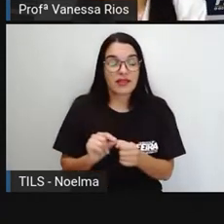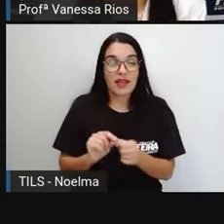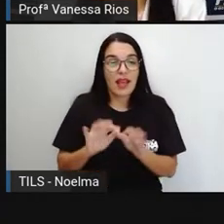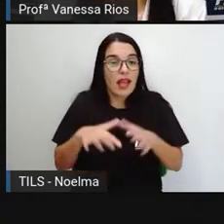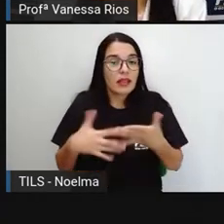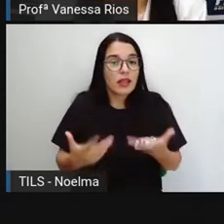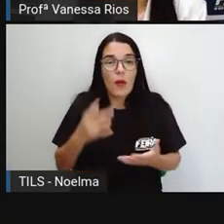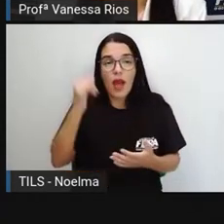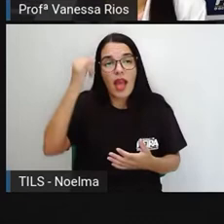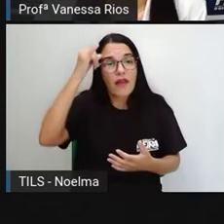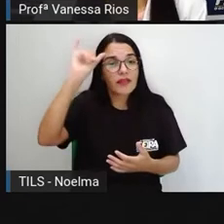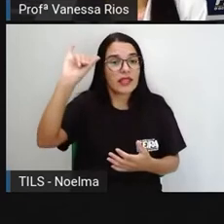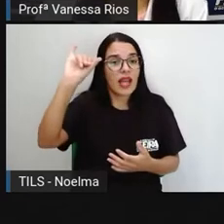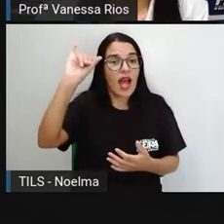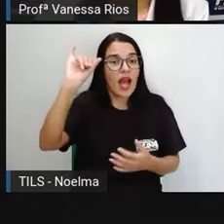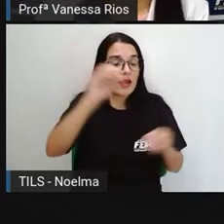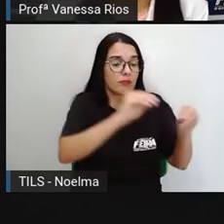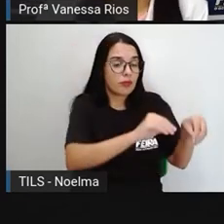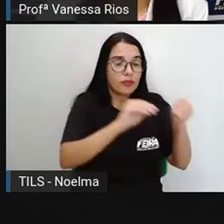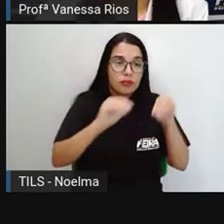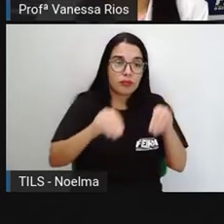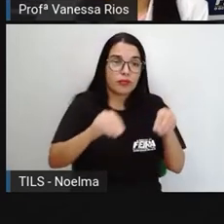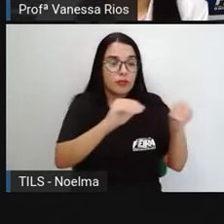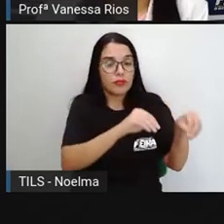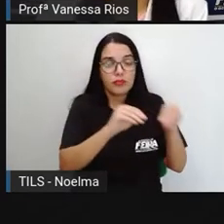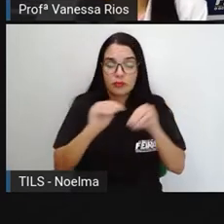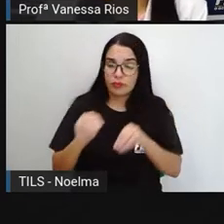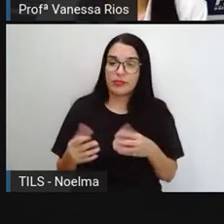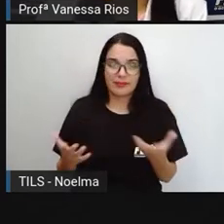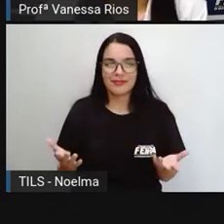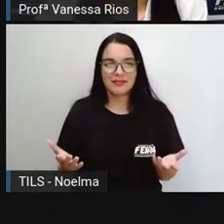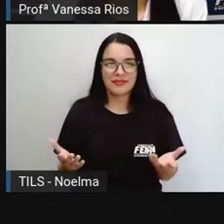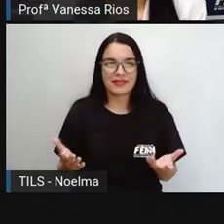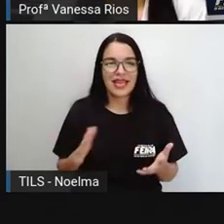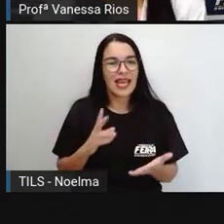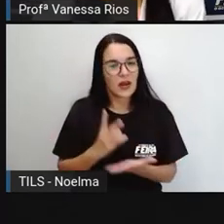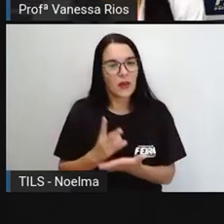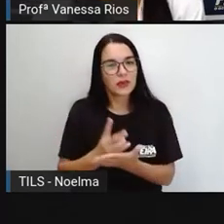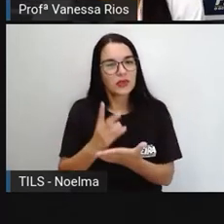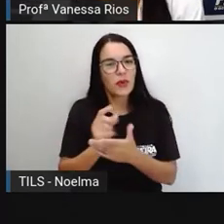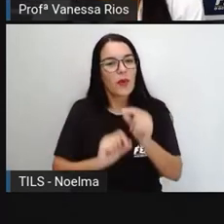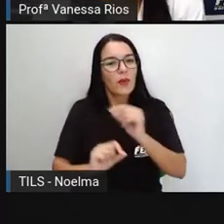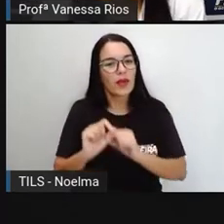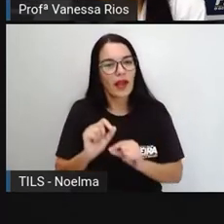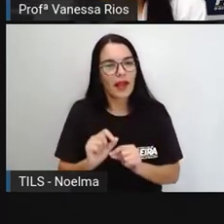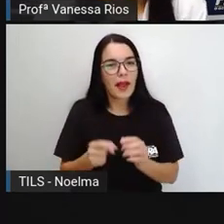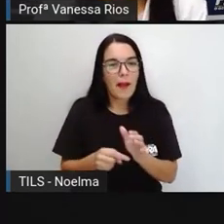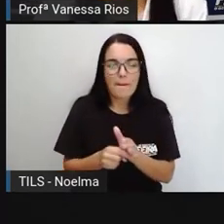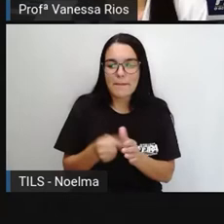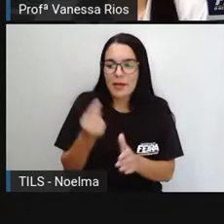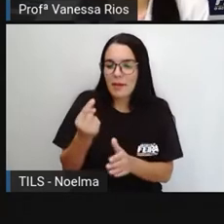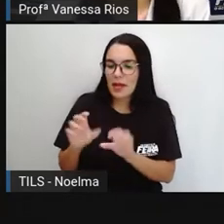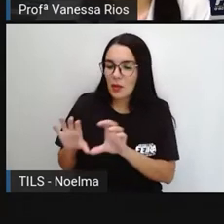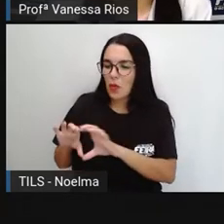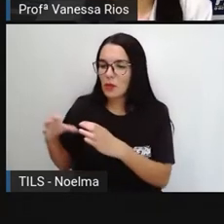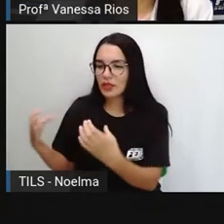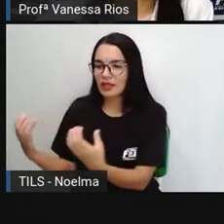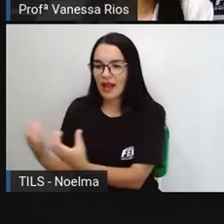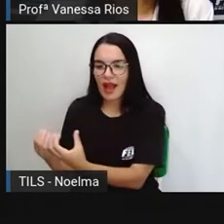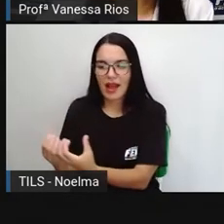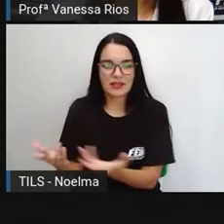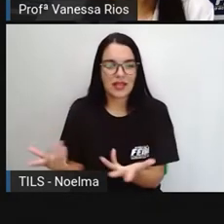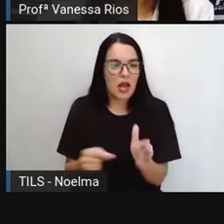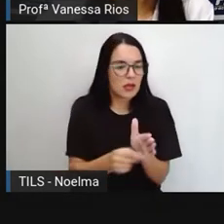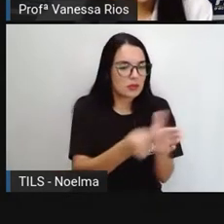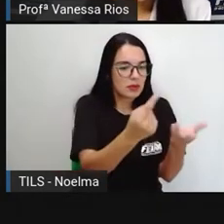ter aí uma permanência maior, né, em determinados lugares. Surgem aí também as primeiras comunidades, os primeiros